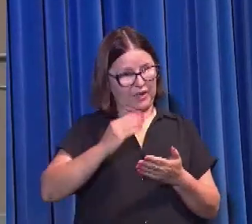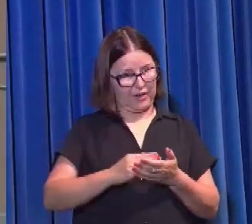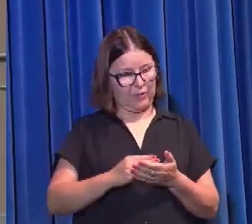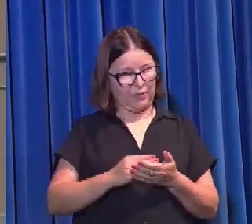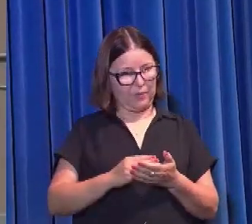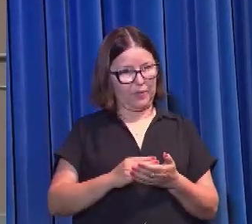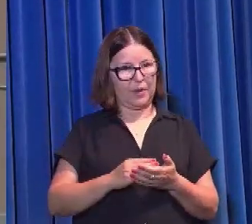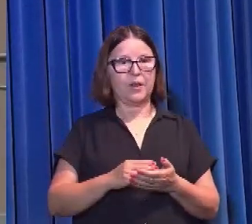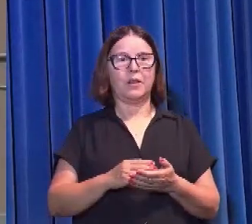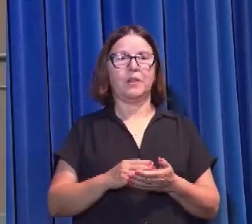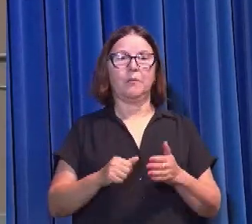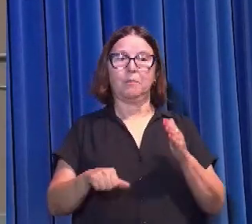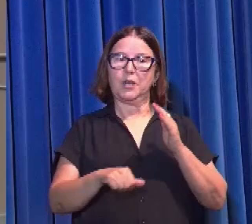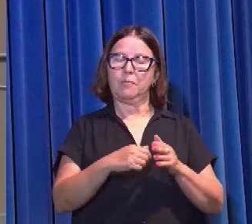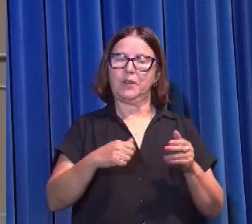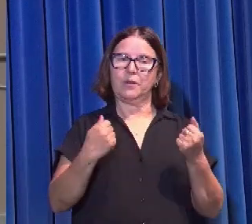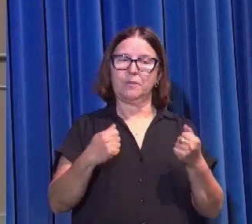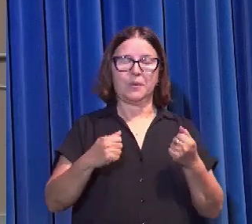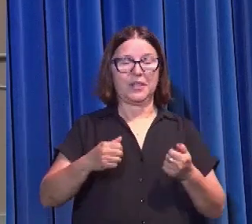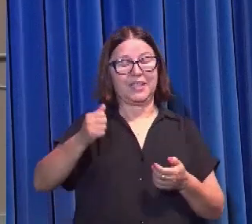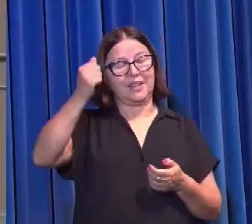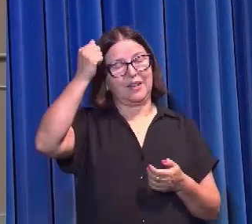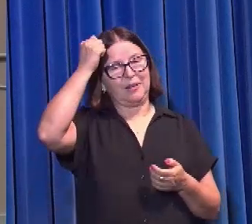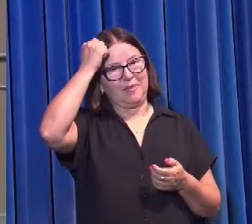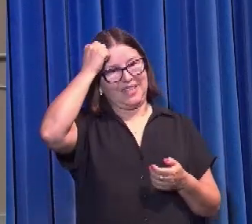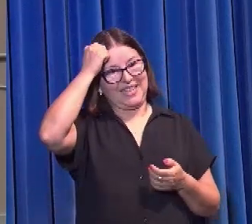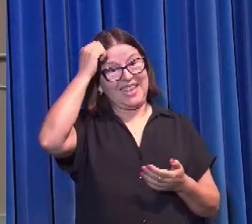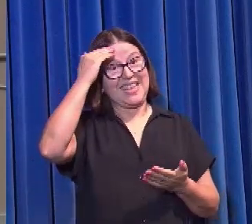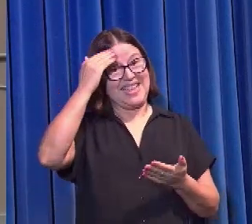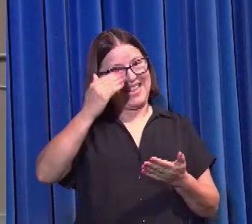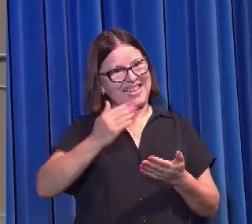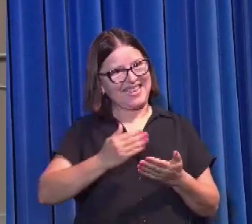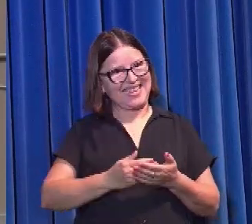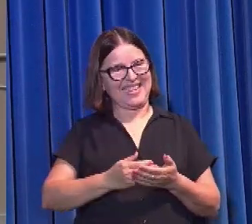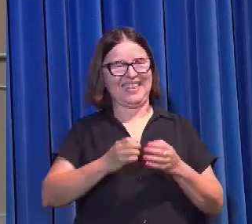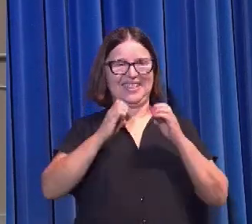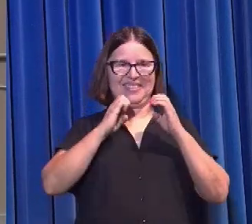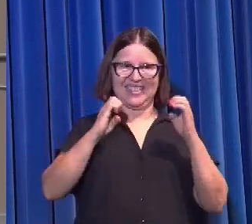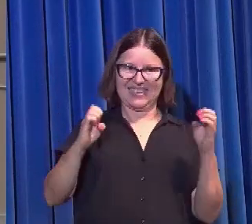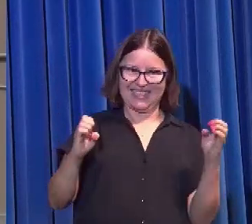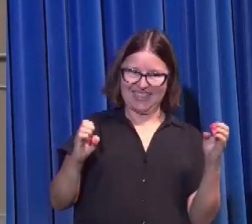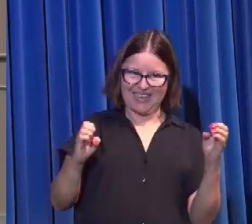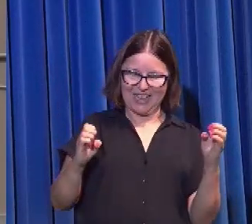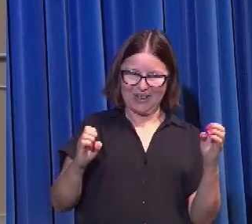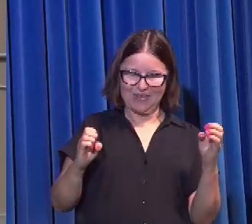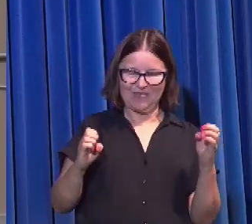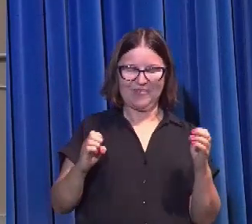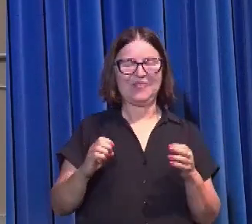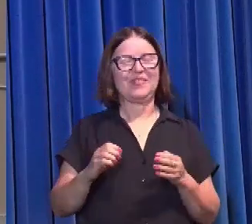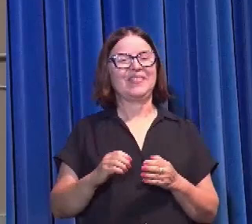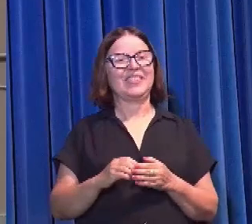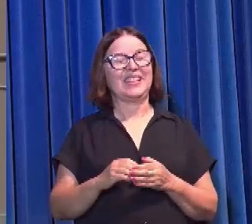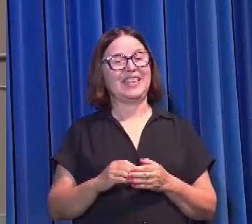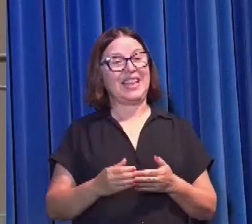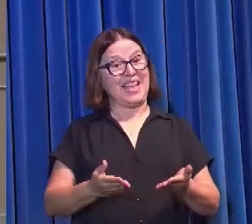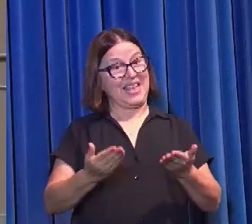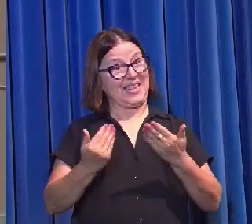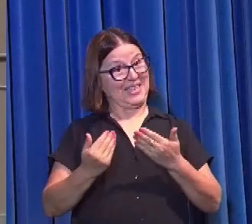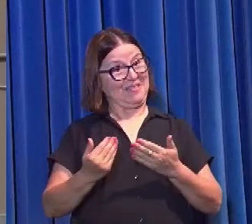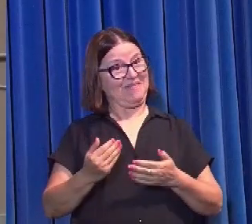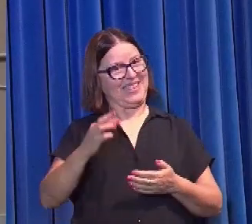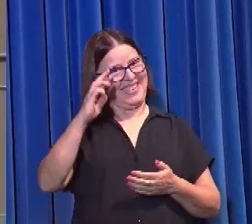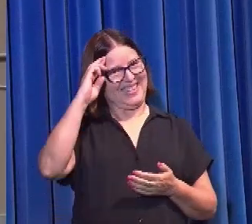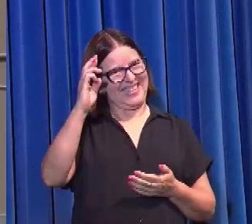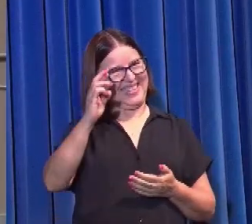arrependa-se e creia no Evangelho. Receba o Senhor Jesus. Arrependa-se do seu pecado. Receba o Senhor Jesus